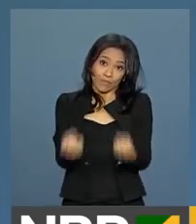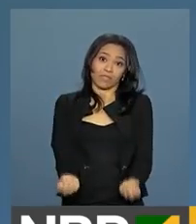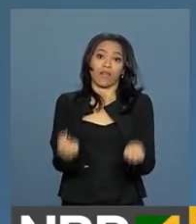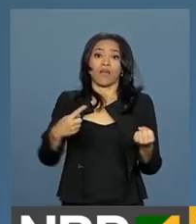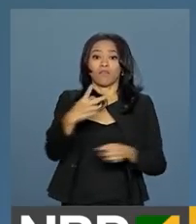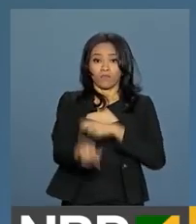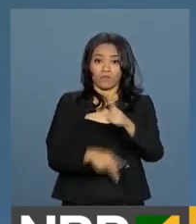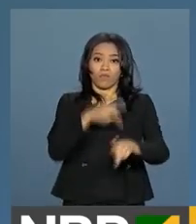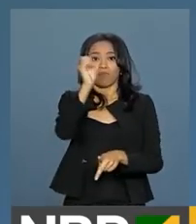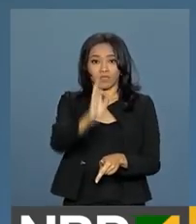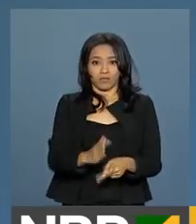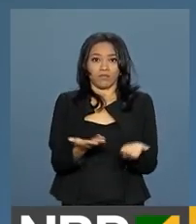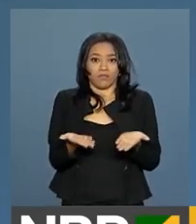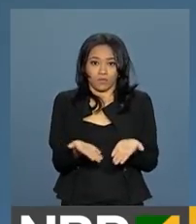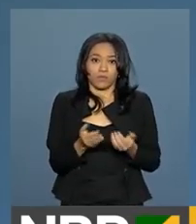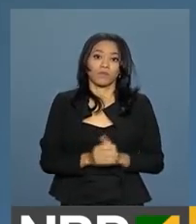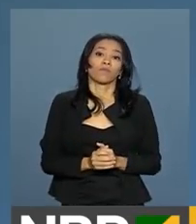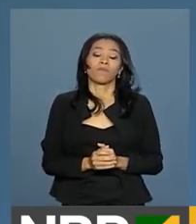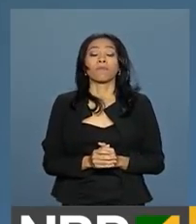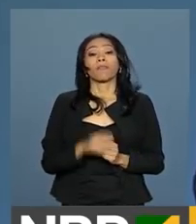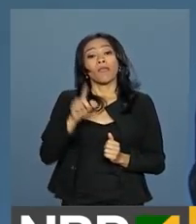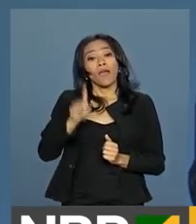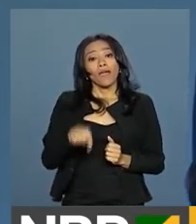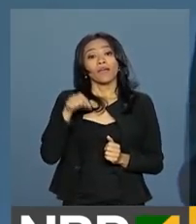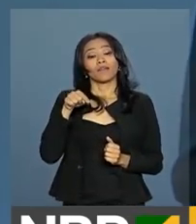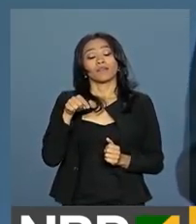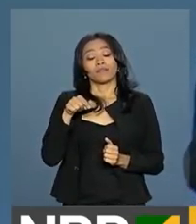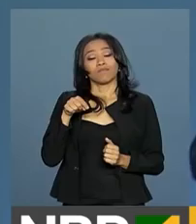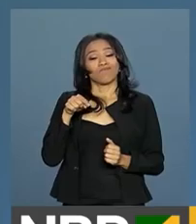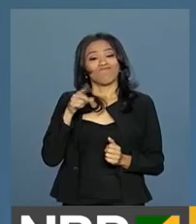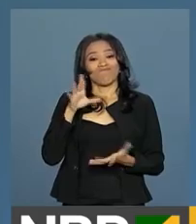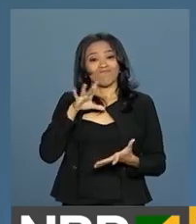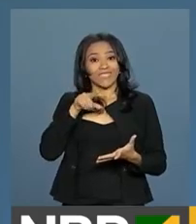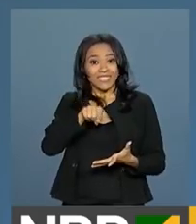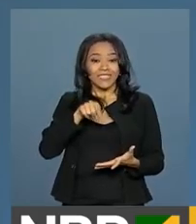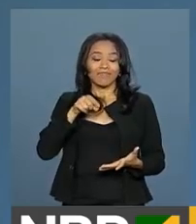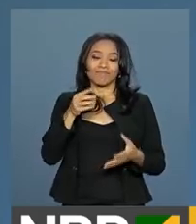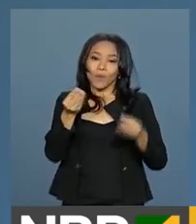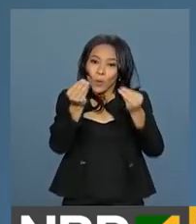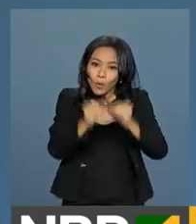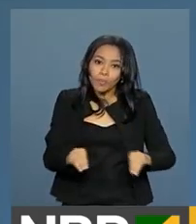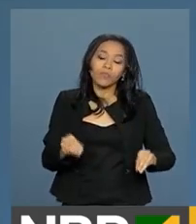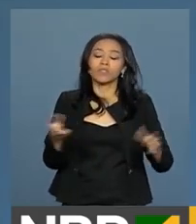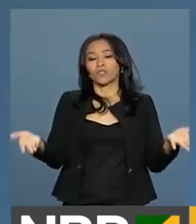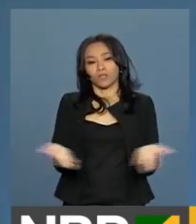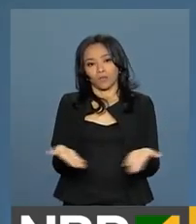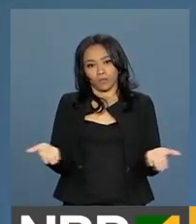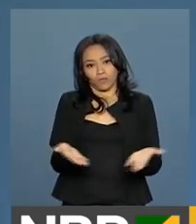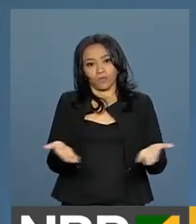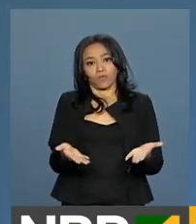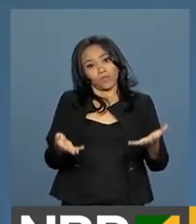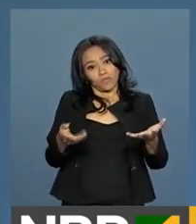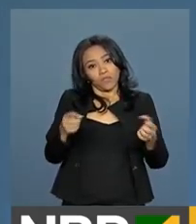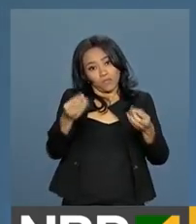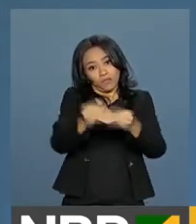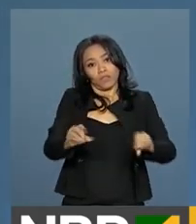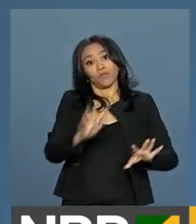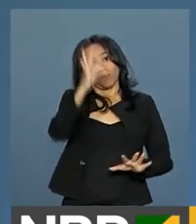era uma situação que comprometia o nosso presente e nosso futuro